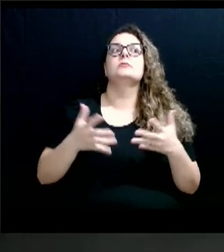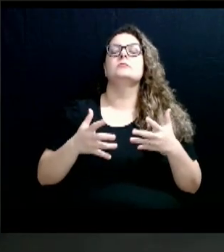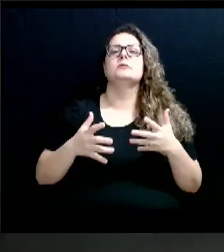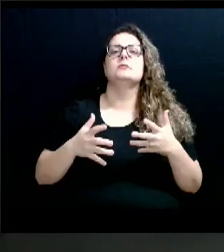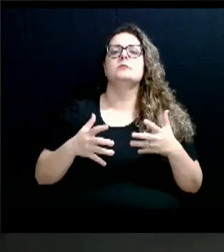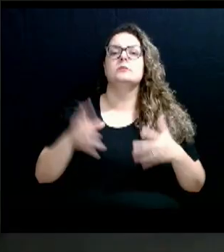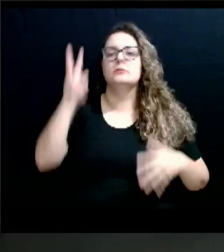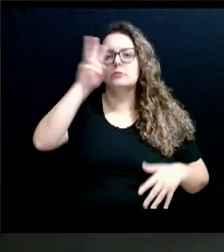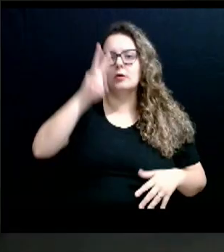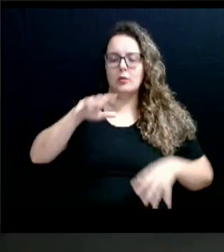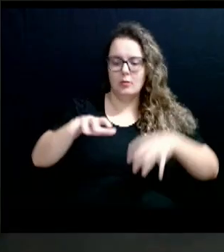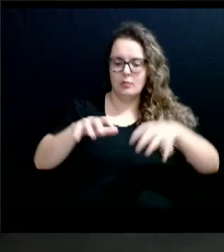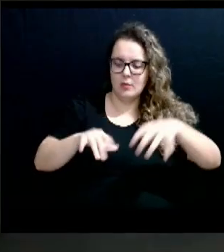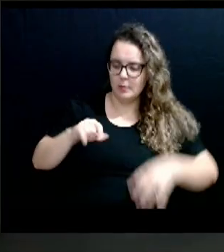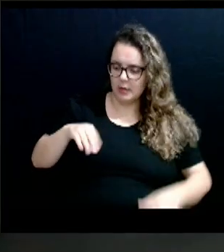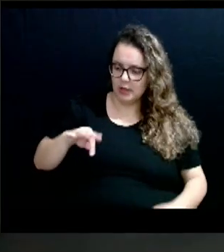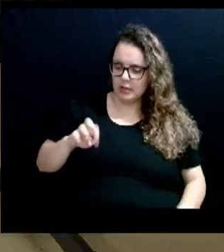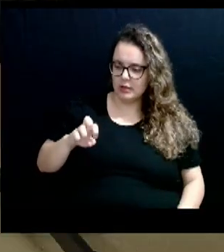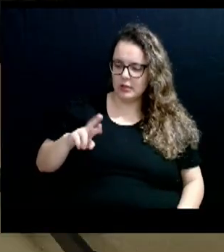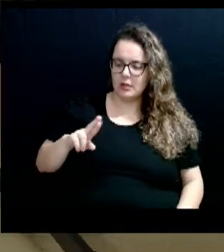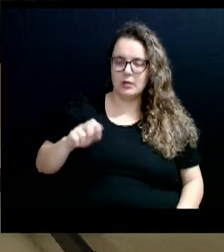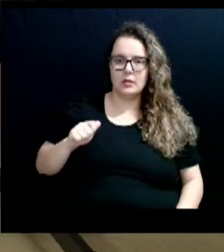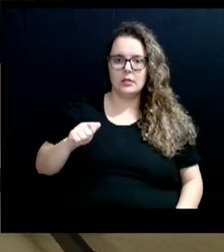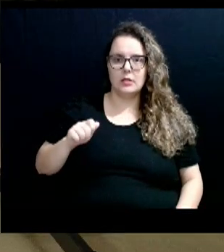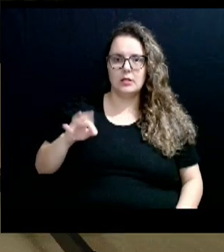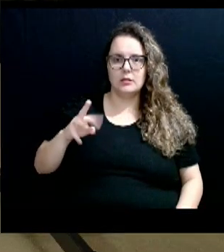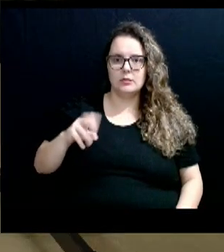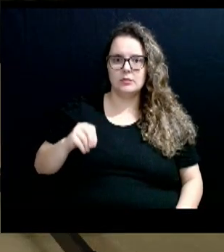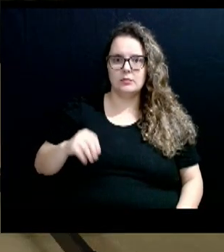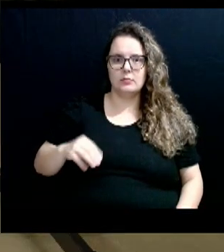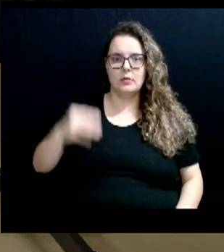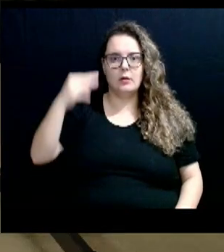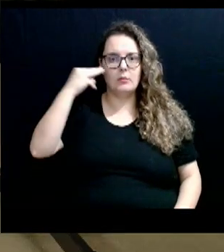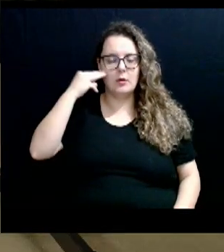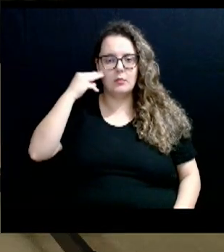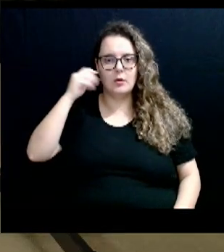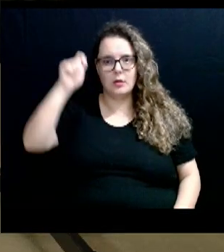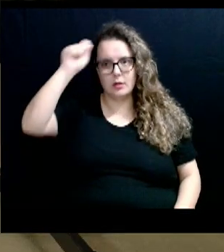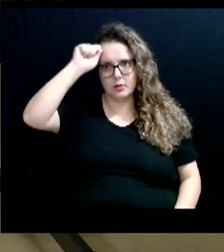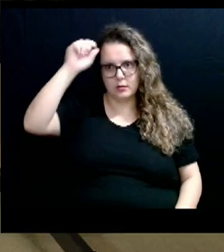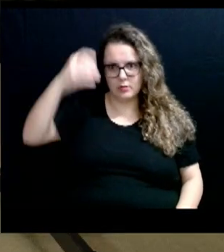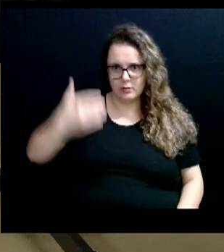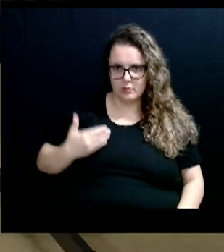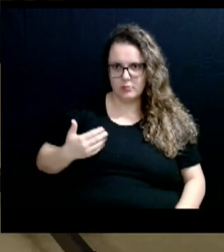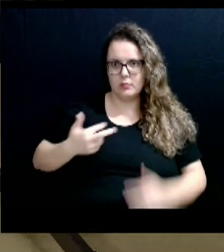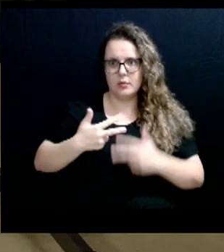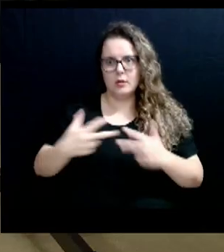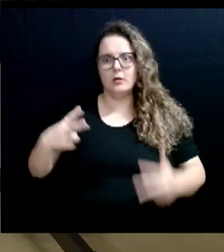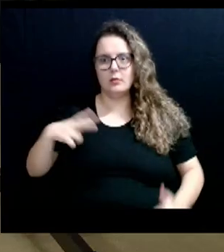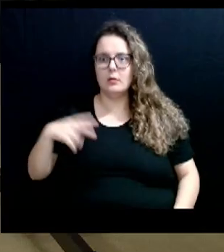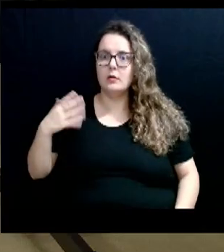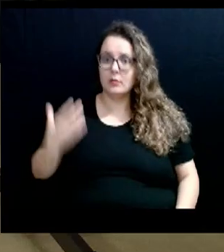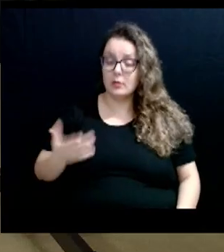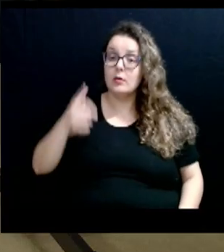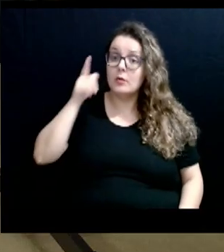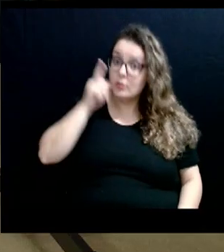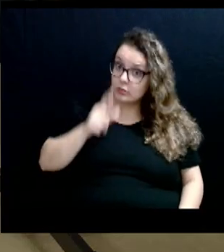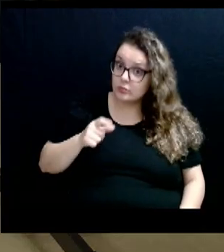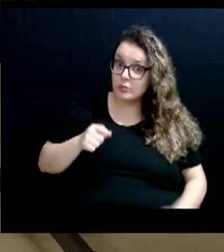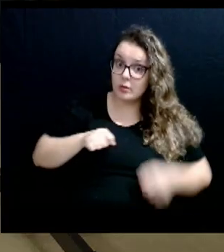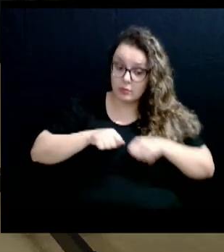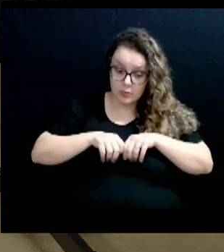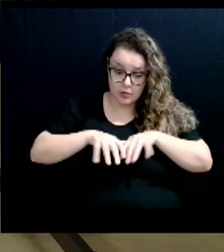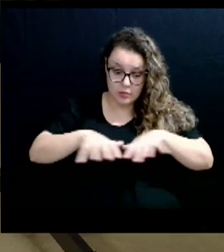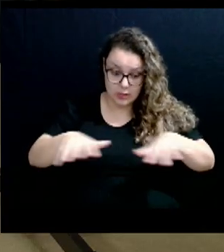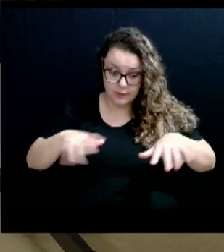interativo para a memória afro-brasileira, algo que era pessoal para você e você conseguiu expandir, foi buscar e